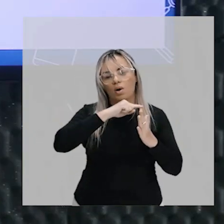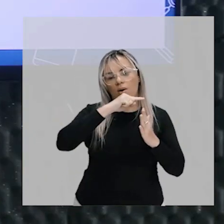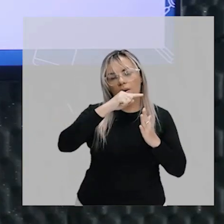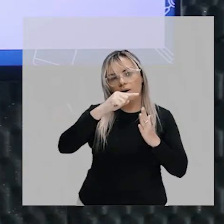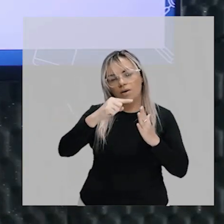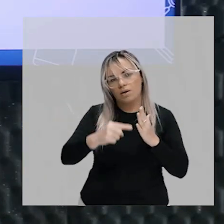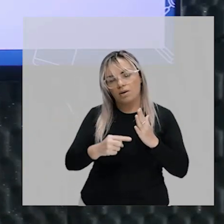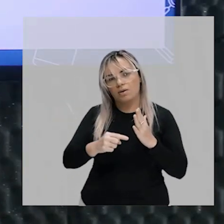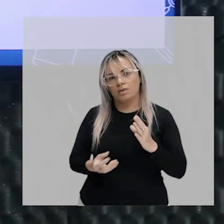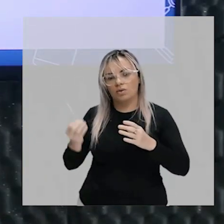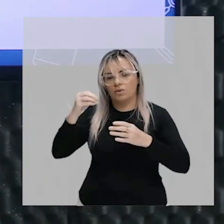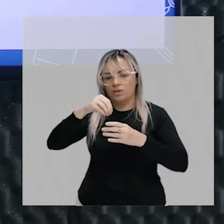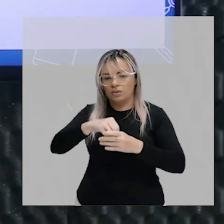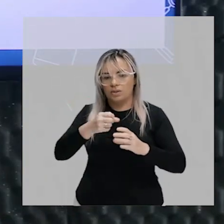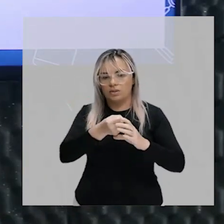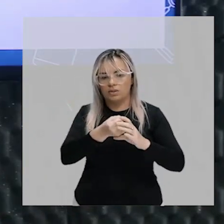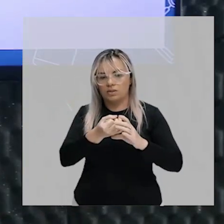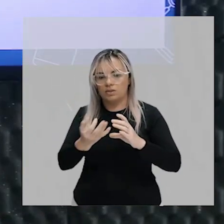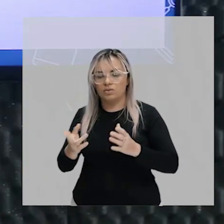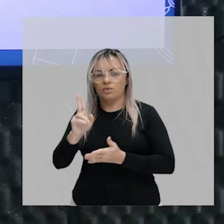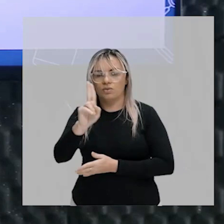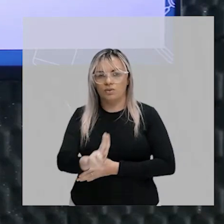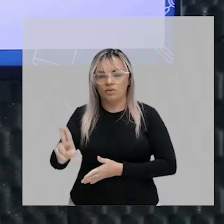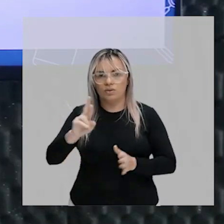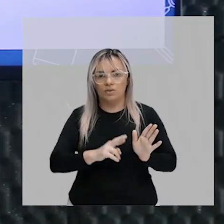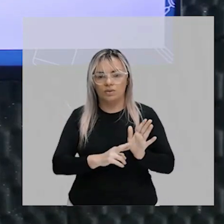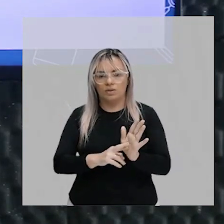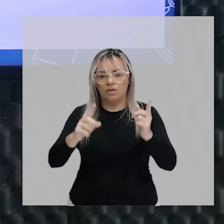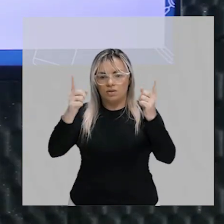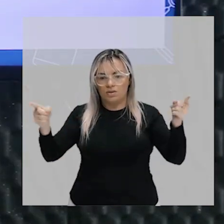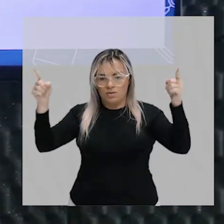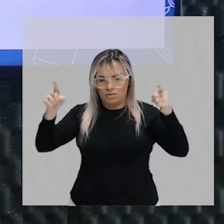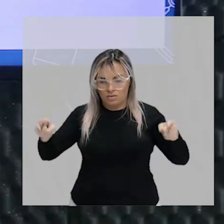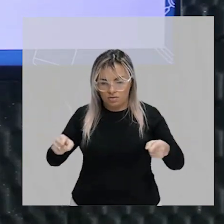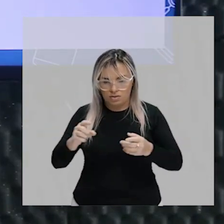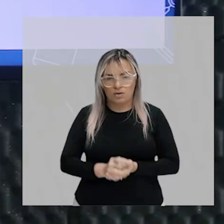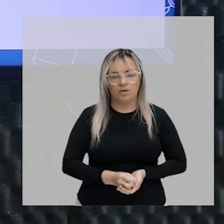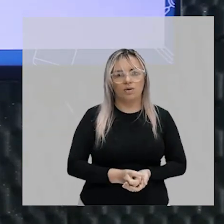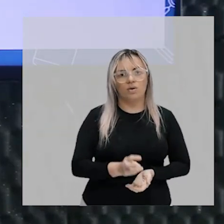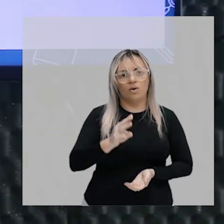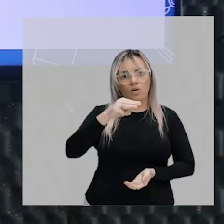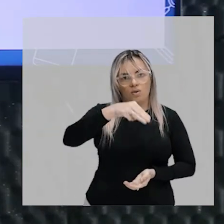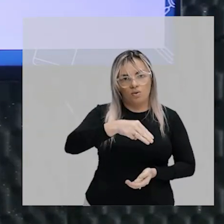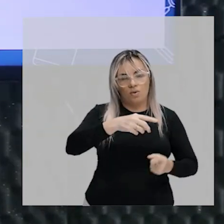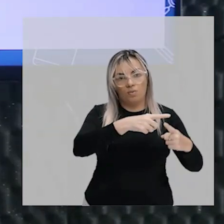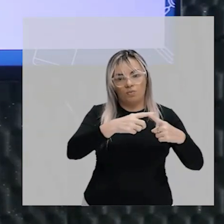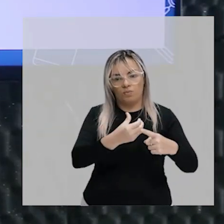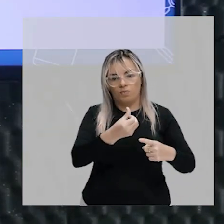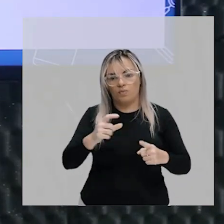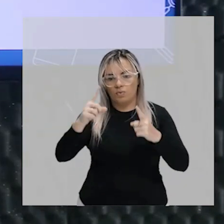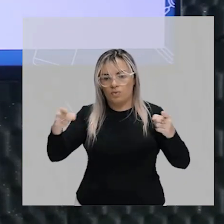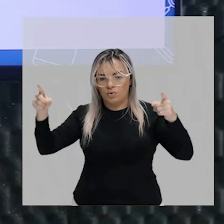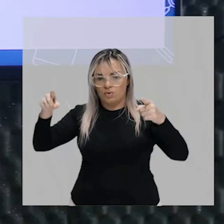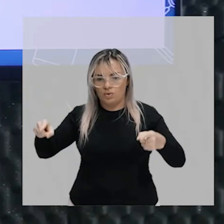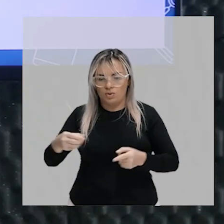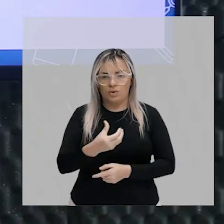conjunto como é que eu represento ele usando Chaves Olha só múltiplos de 6 eu tenho zero seis